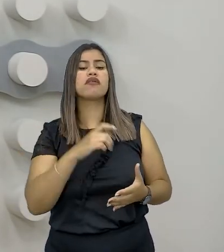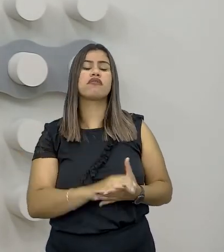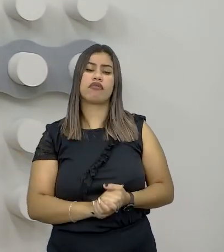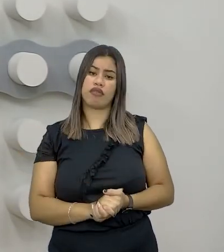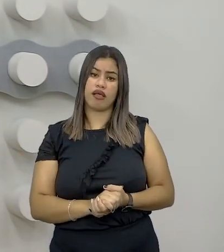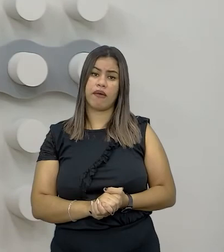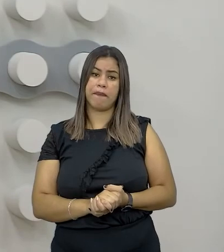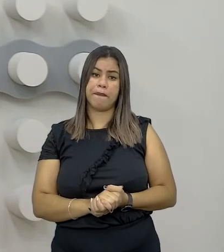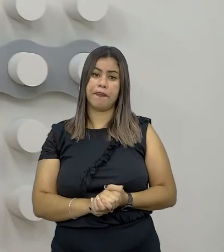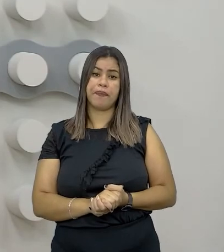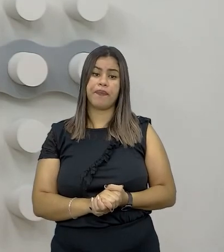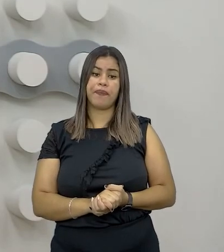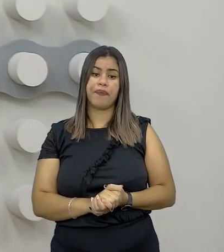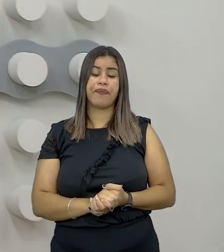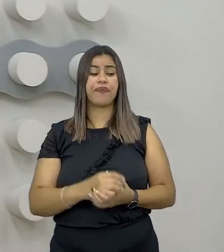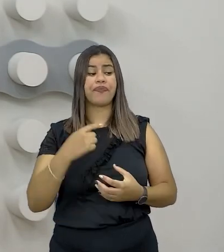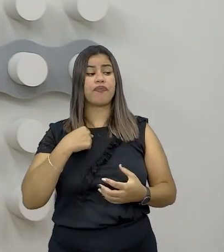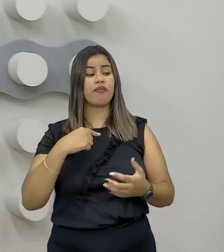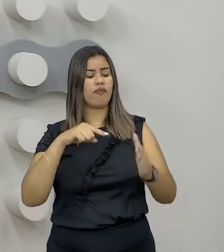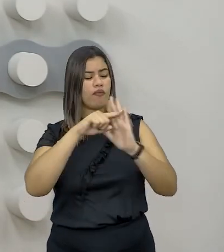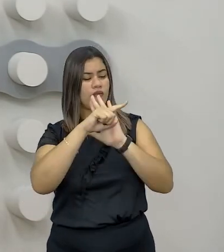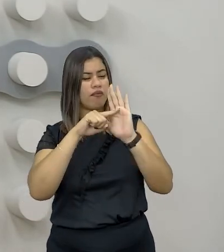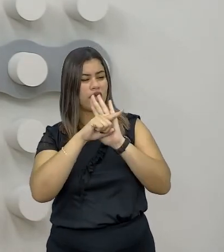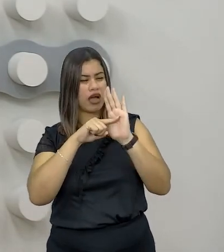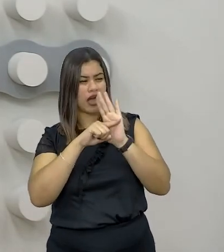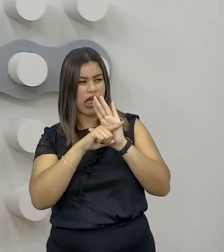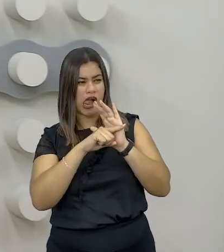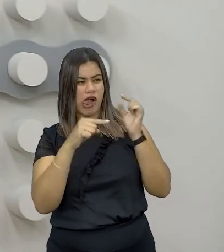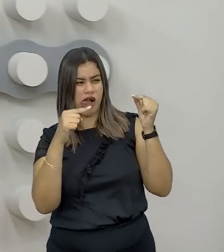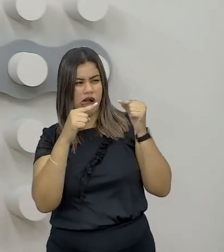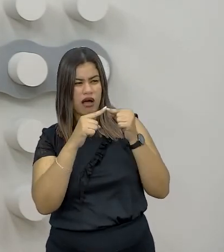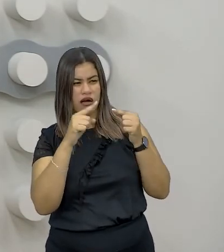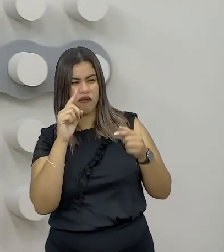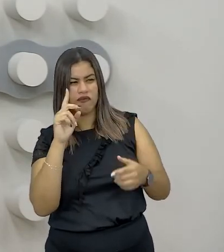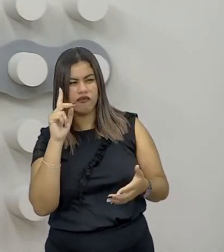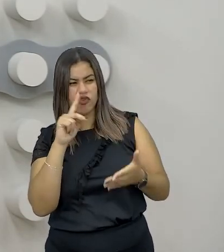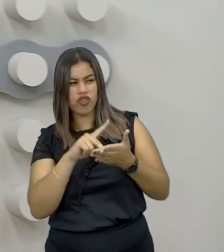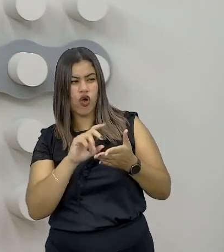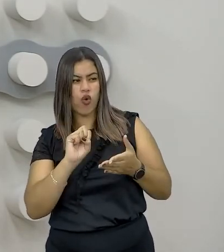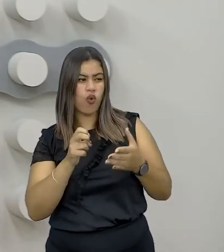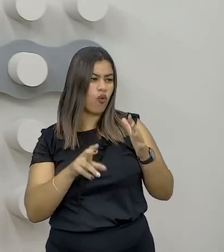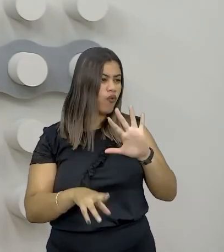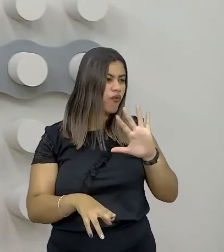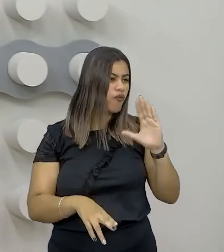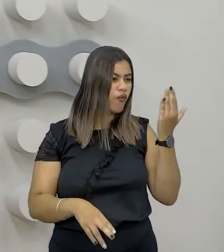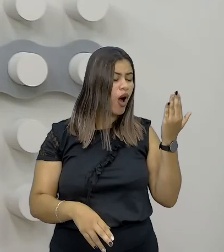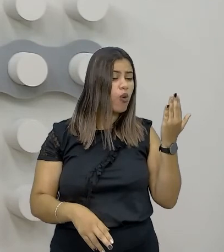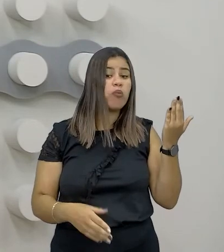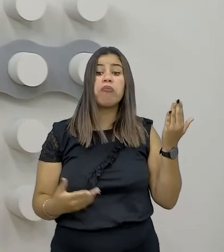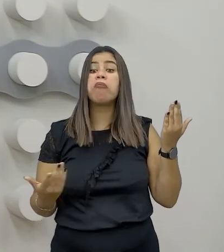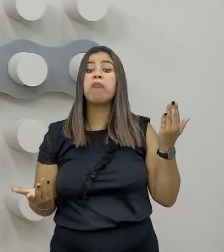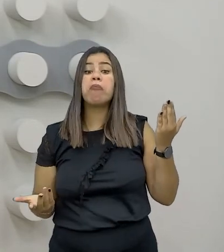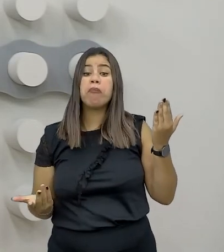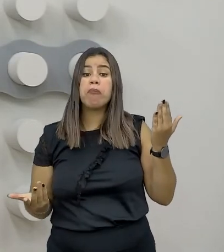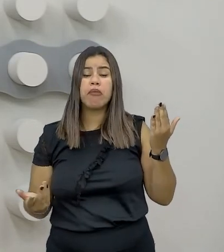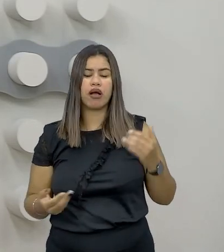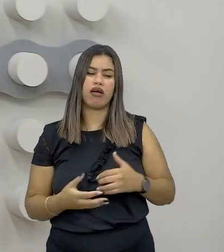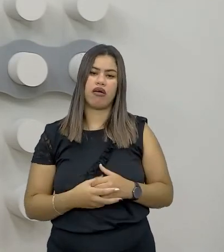A interpretação que eu faço daquilo que eu analiso é verdadeiro ou falso, eu só vou poder fazer isso se eu tiver